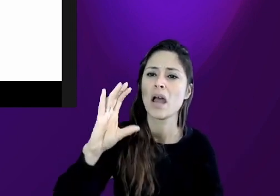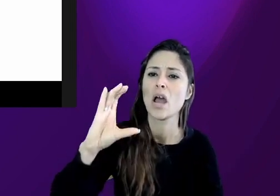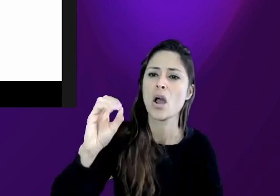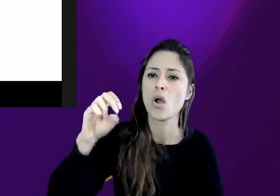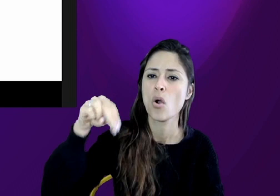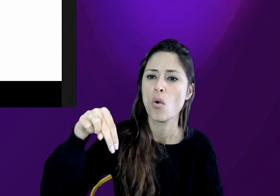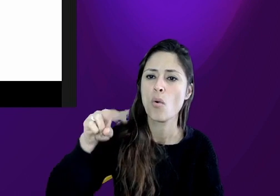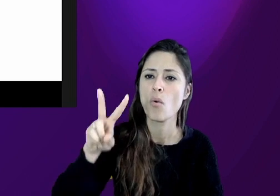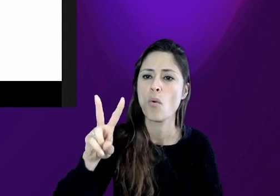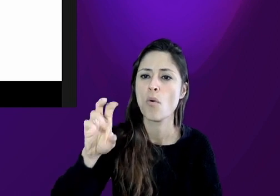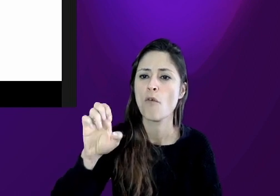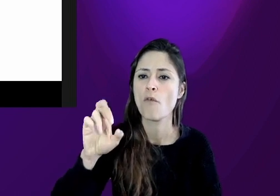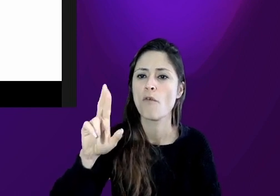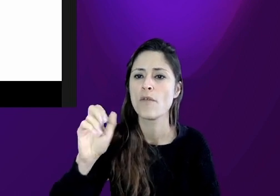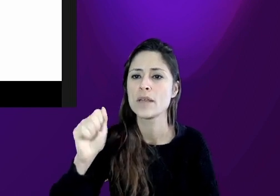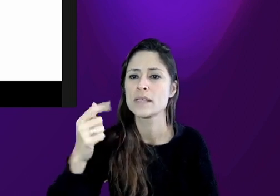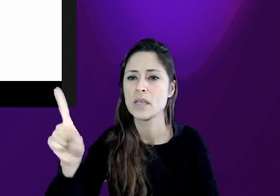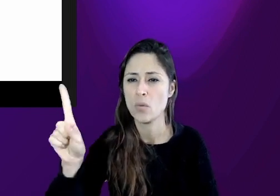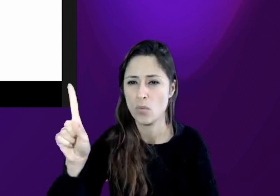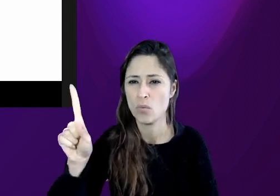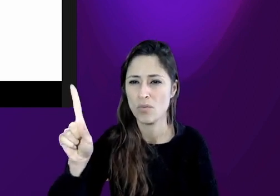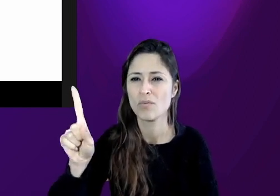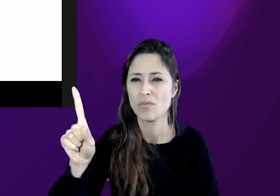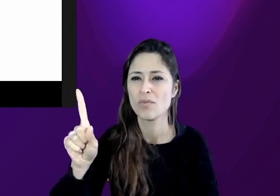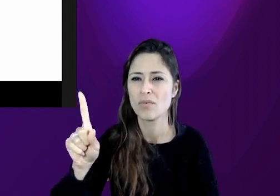aumenta a